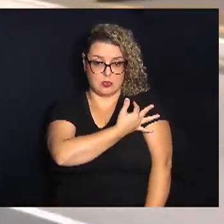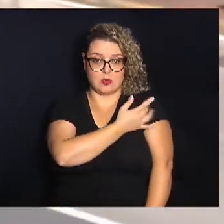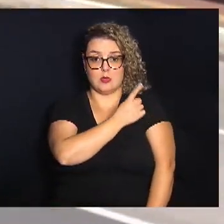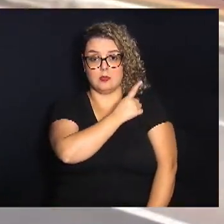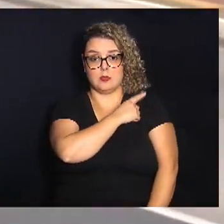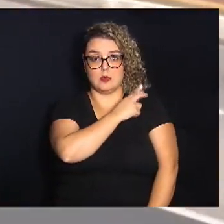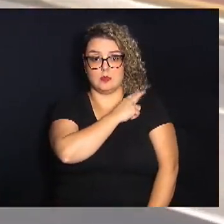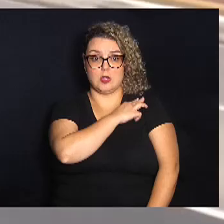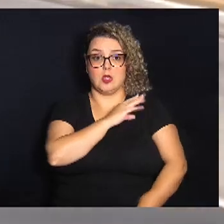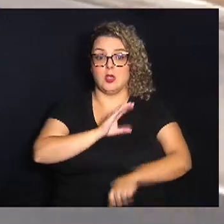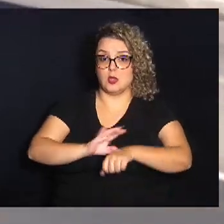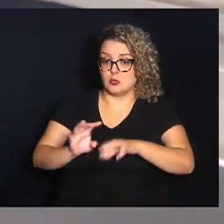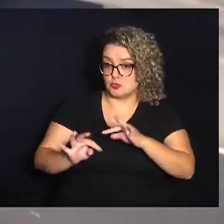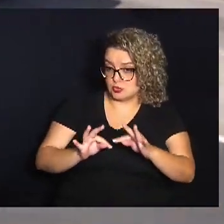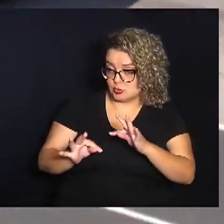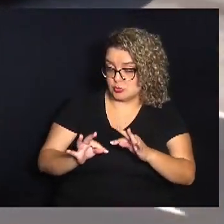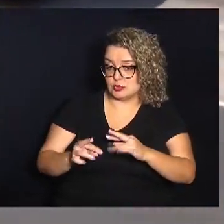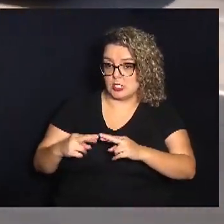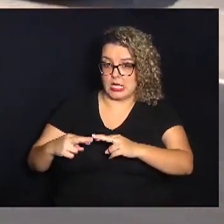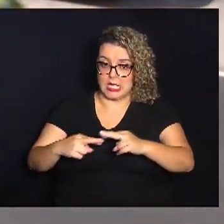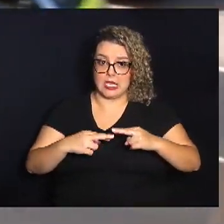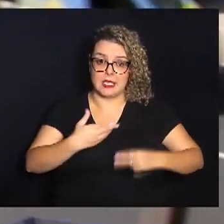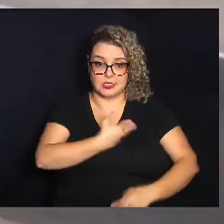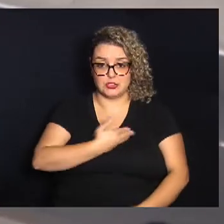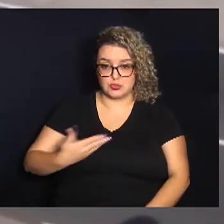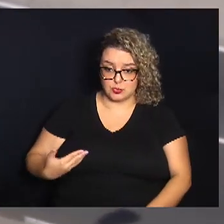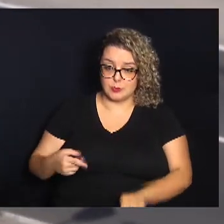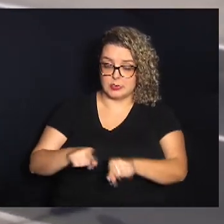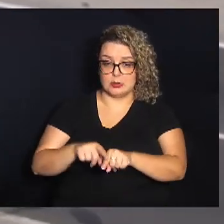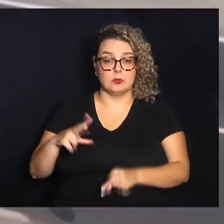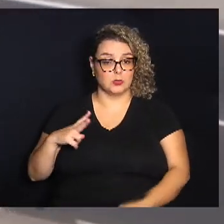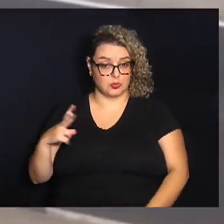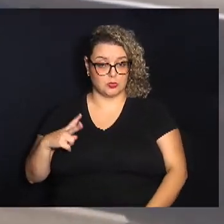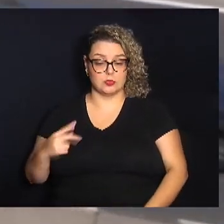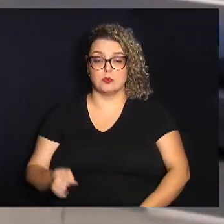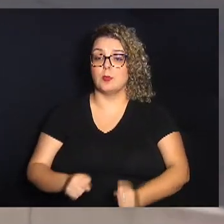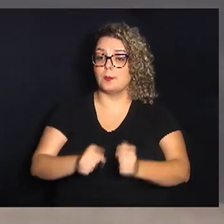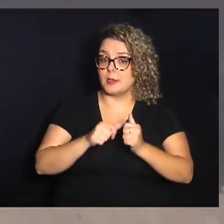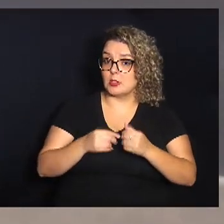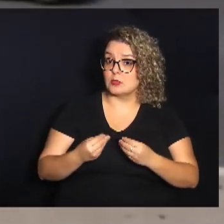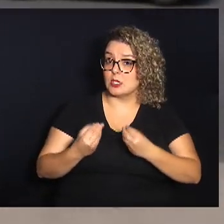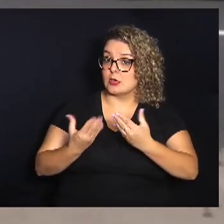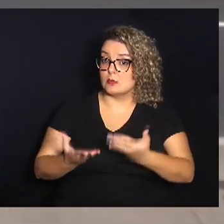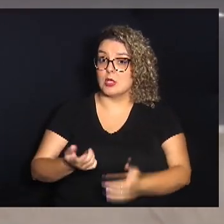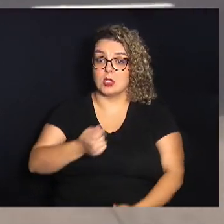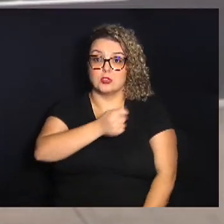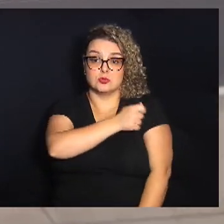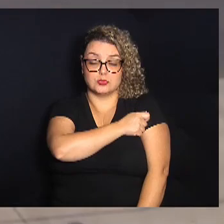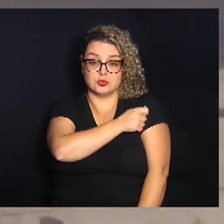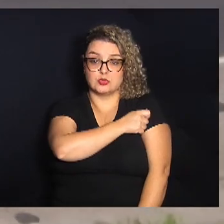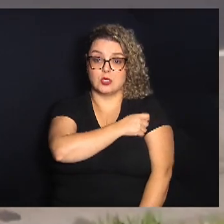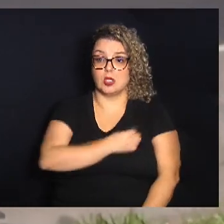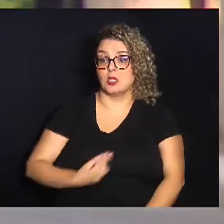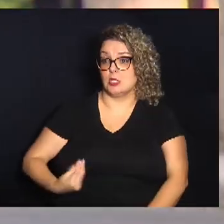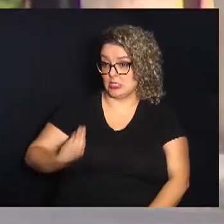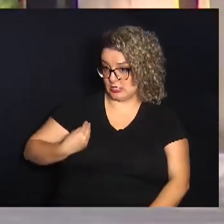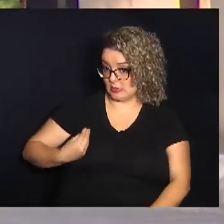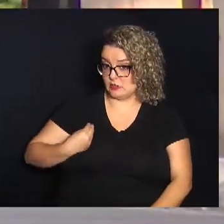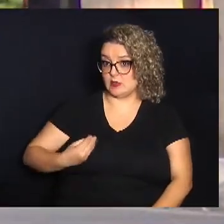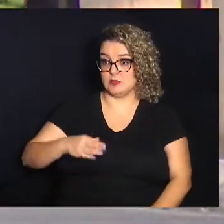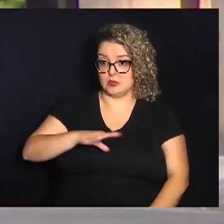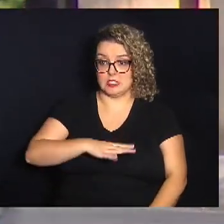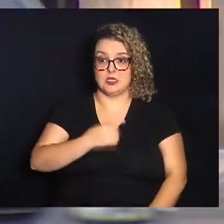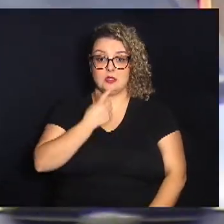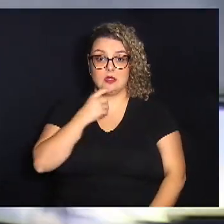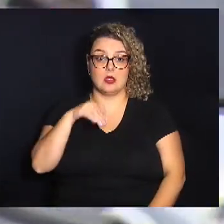e cursos técnicos da rede pública e particular. O benefício é oferecido para os alunos que residem na cidade a